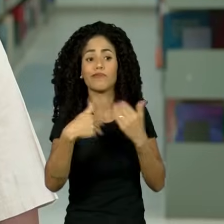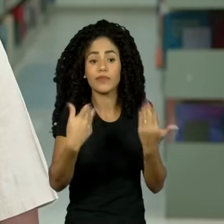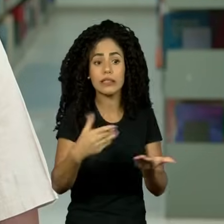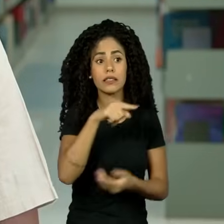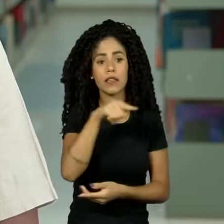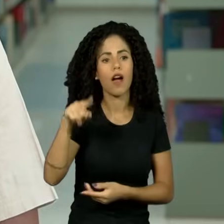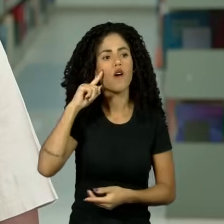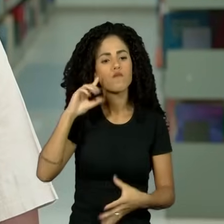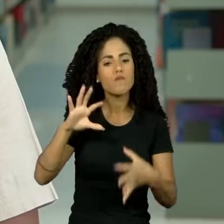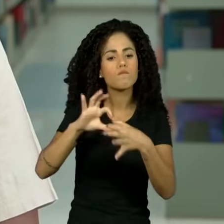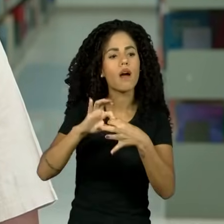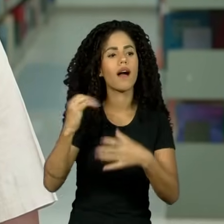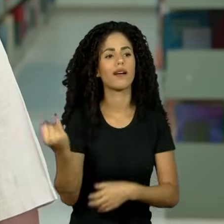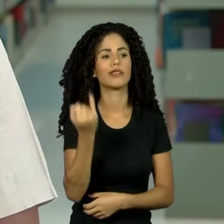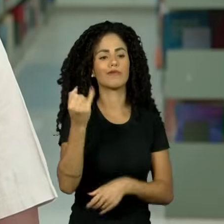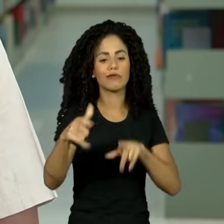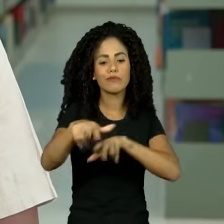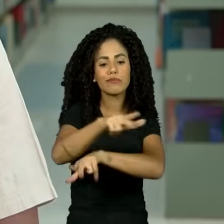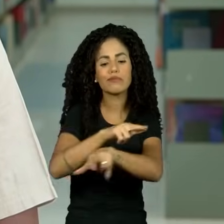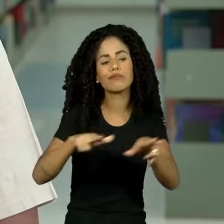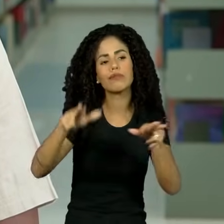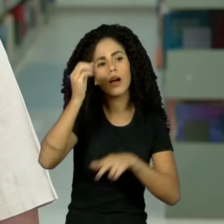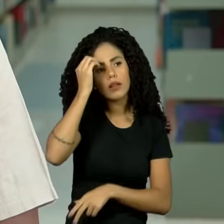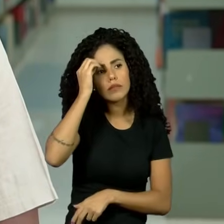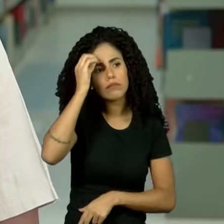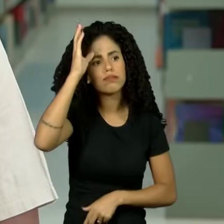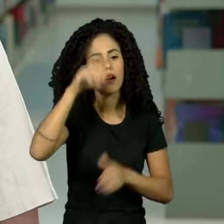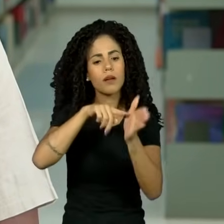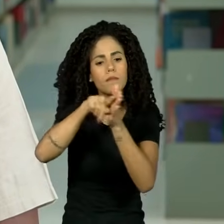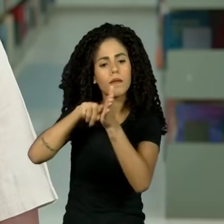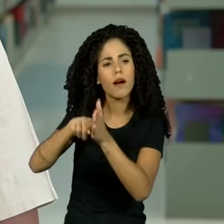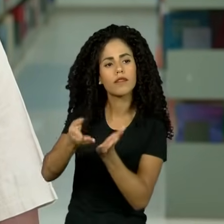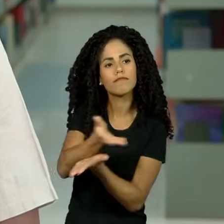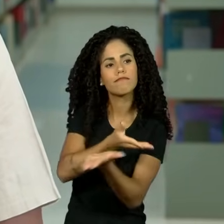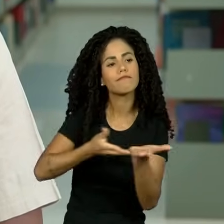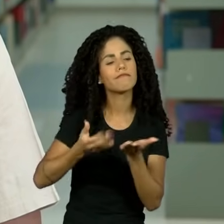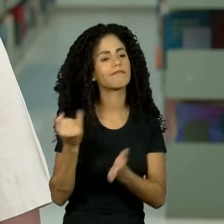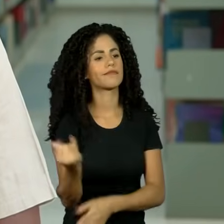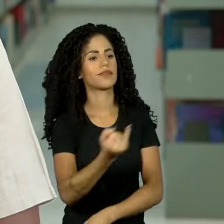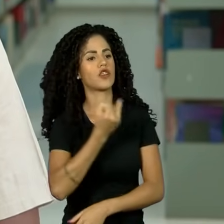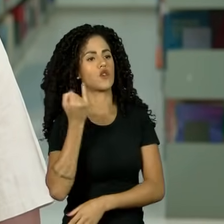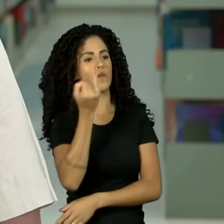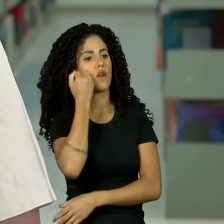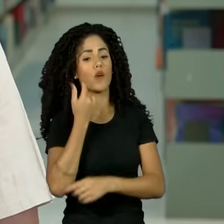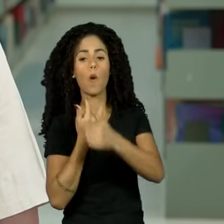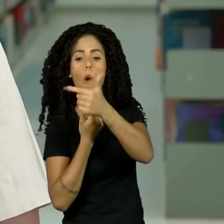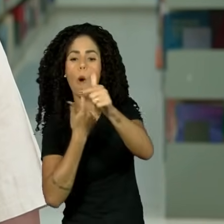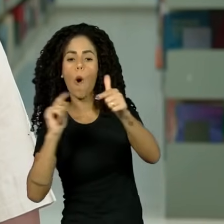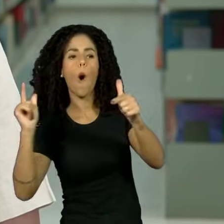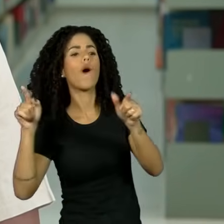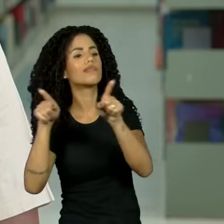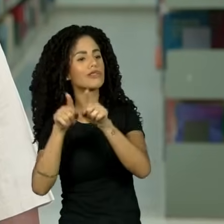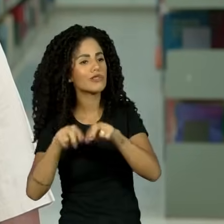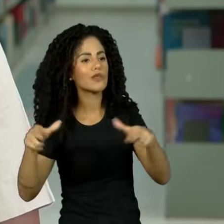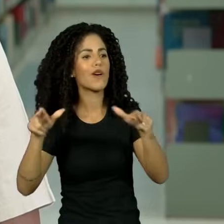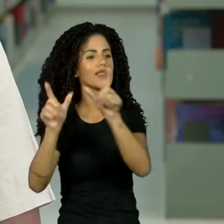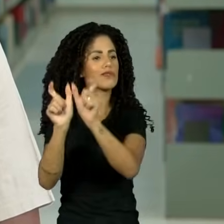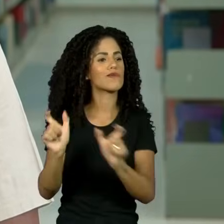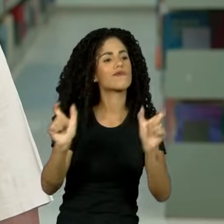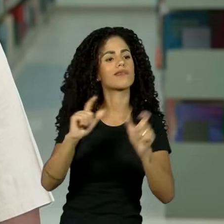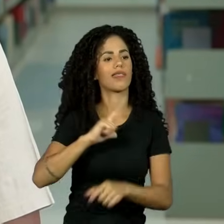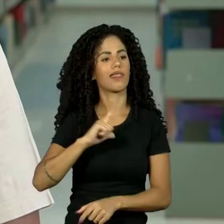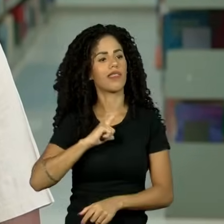esse conjunto de intelectuais colocou em circulação outros conceitos para interpretar